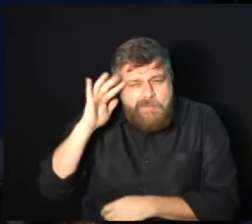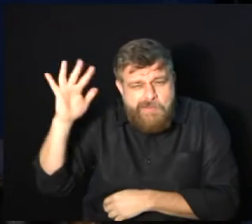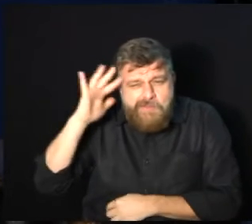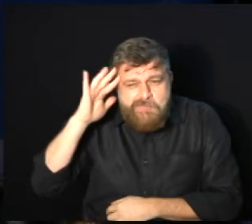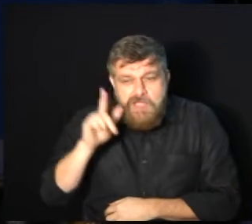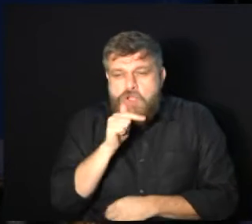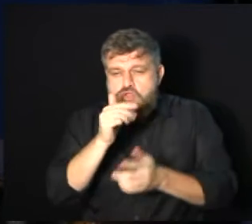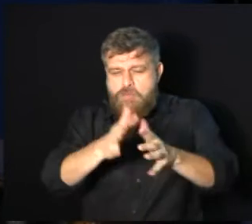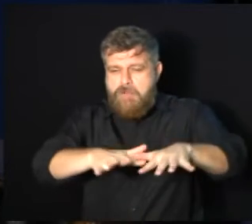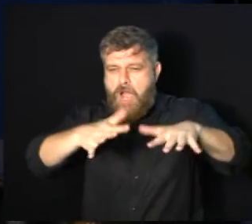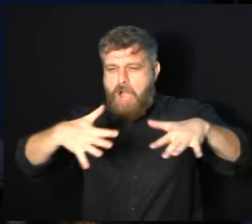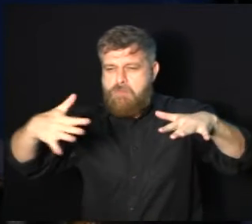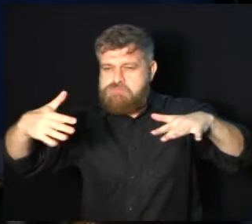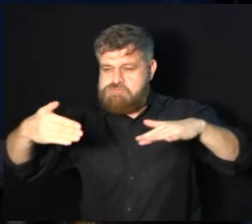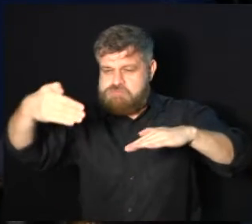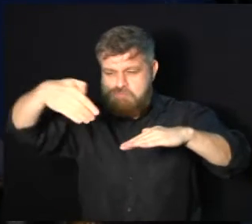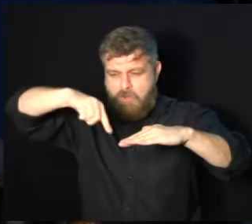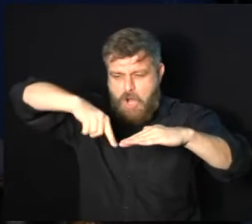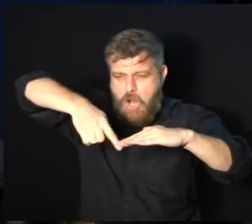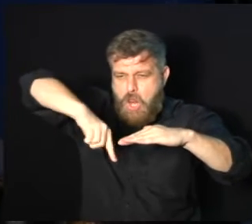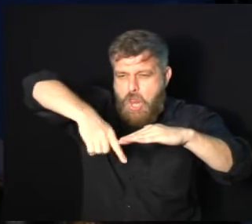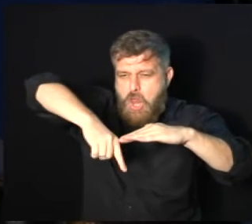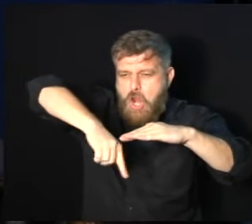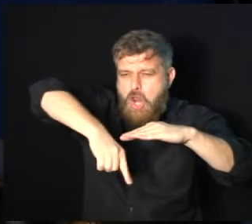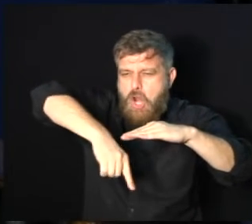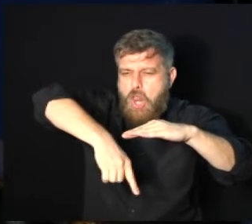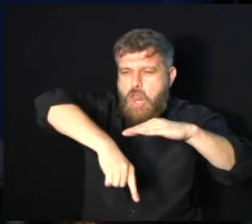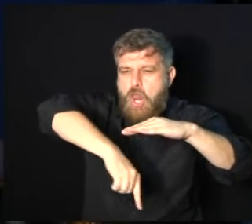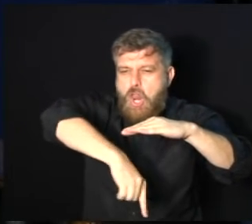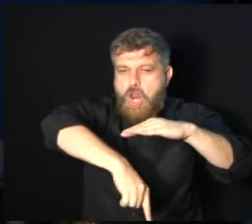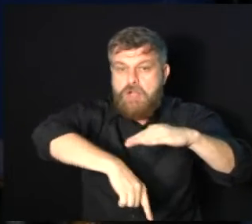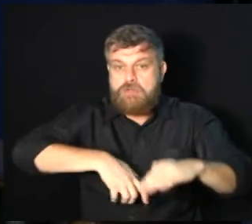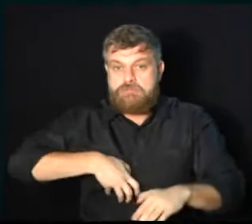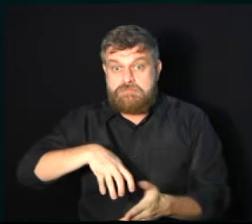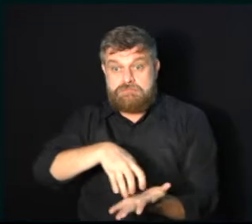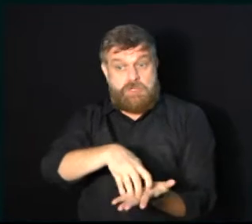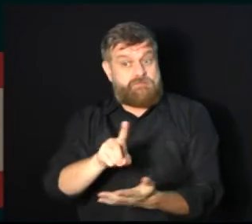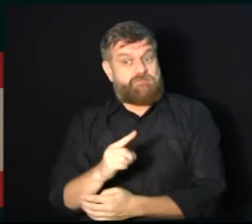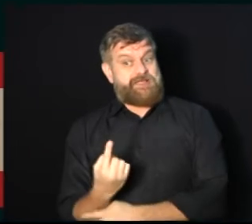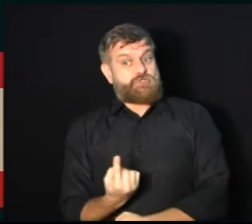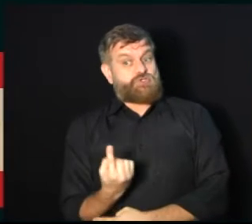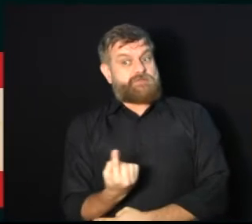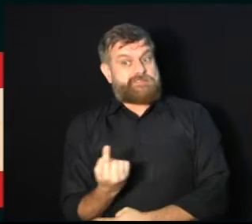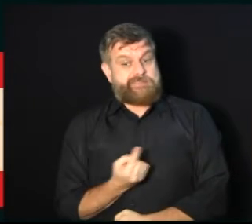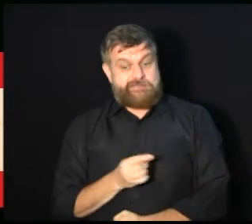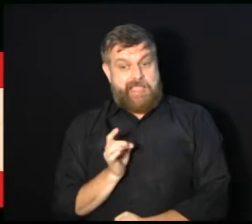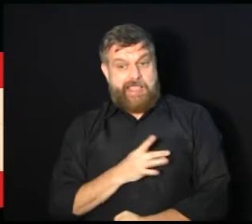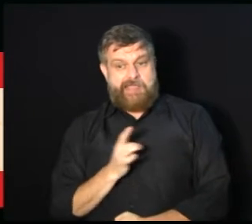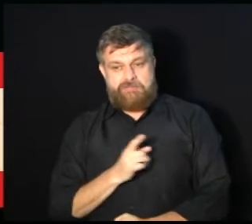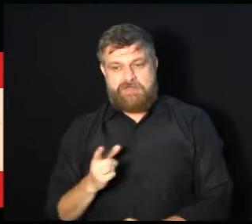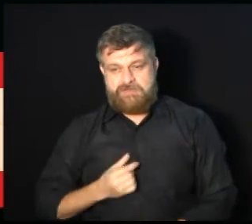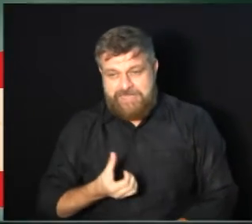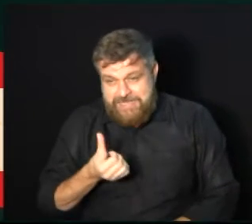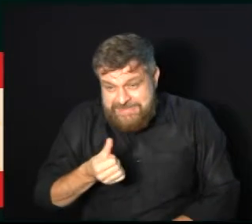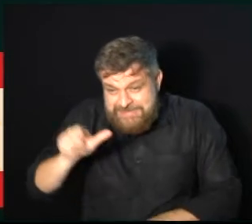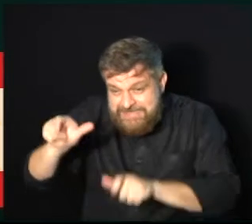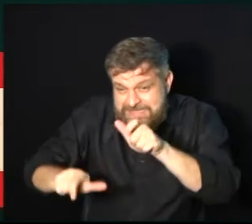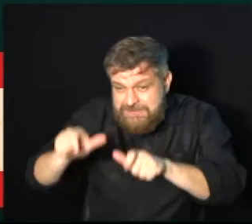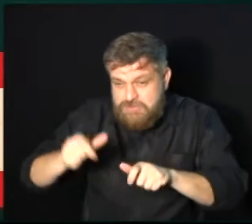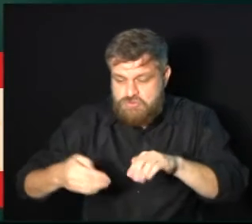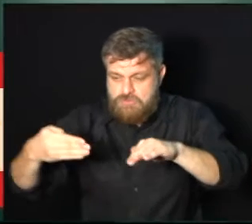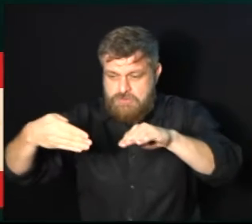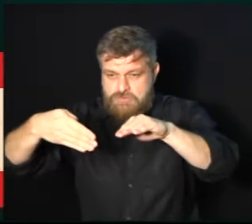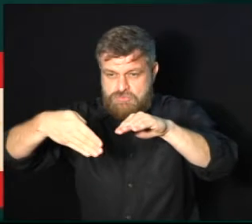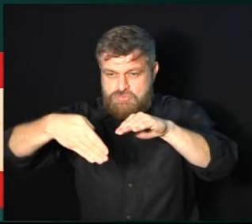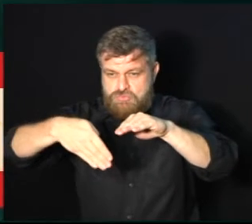do oceano a 11 mil metros de profundidade, e não vai estar sozinho. 6 membros de uma tripulação ficam presos